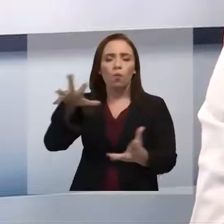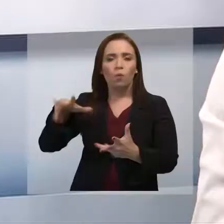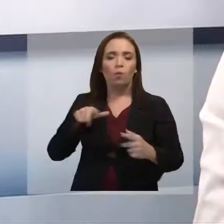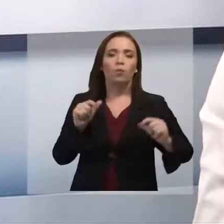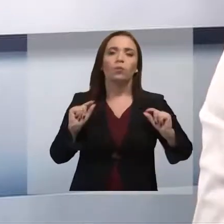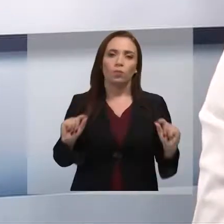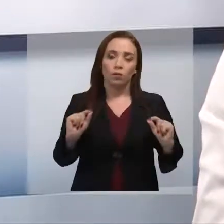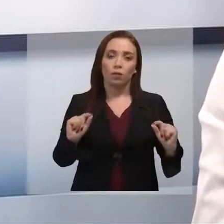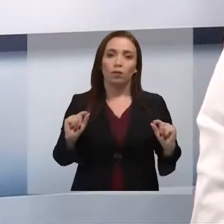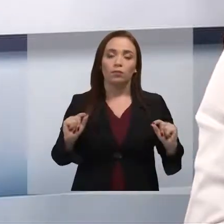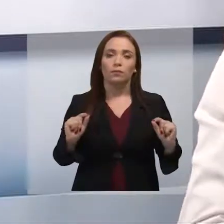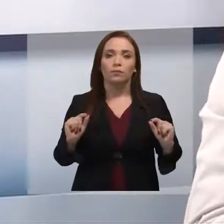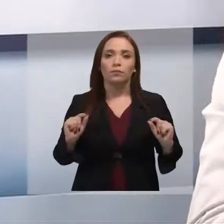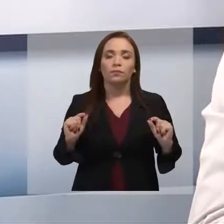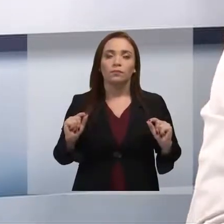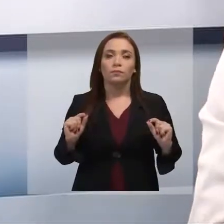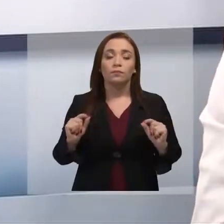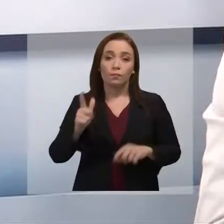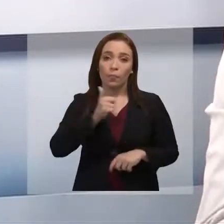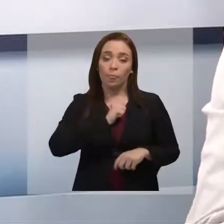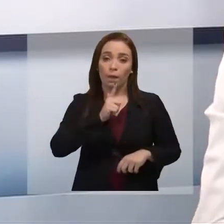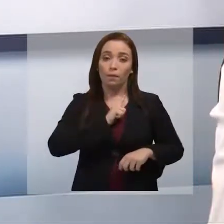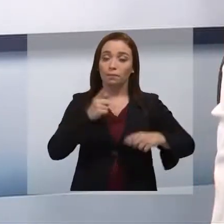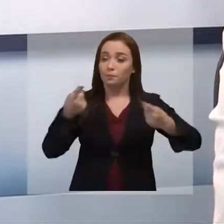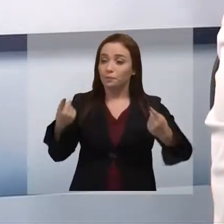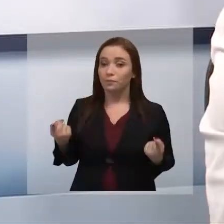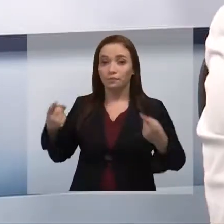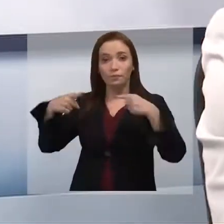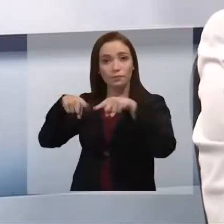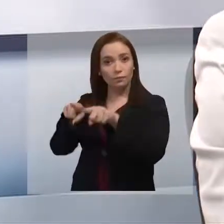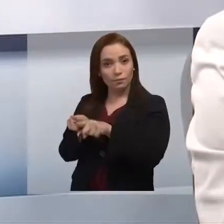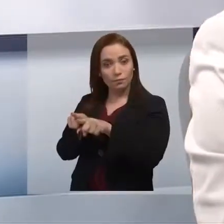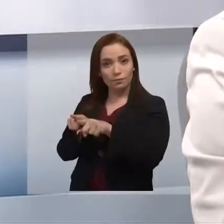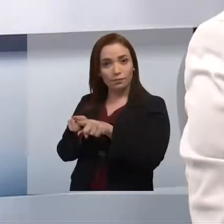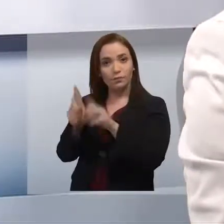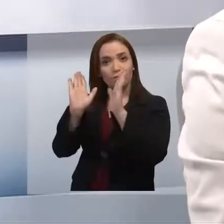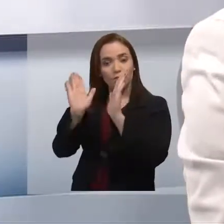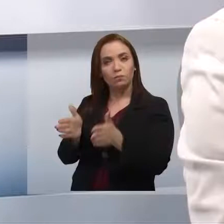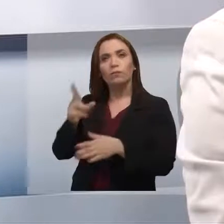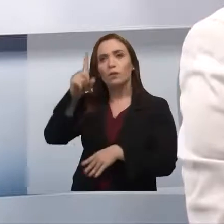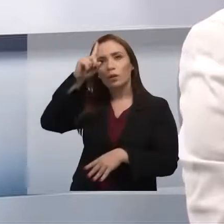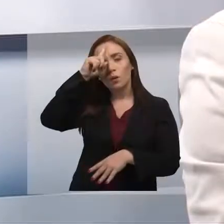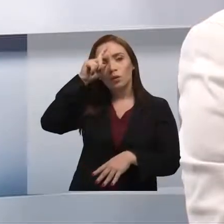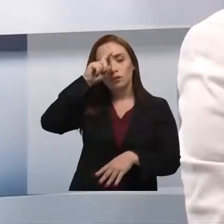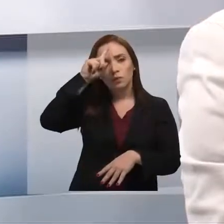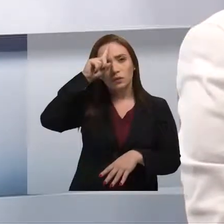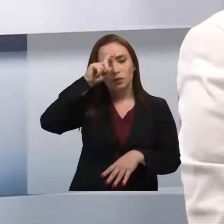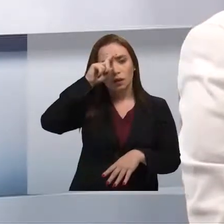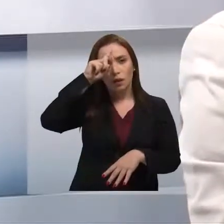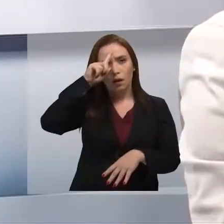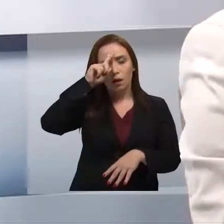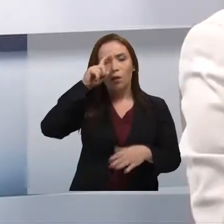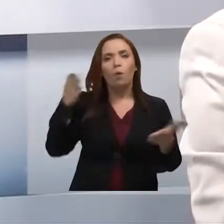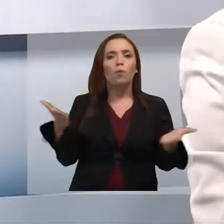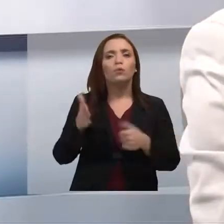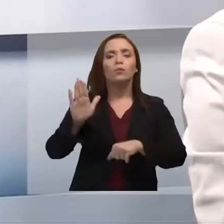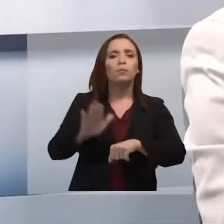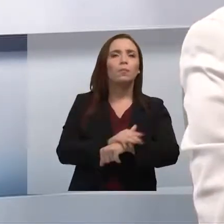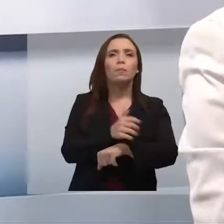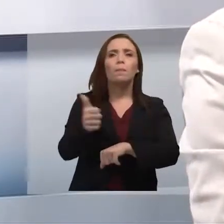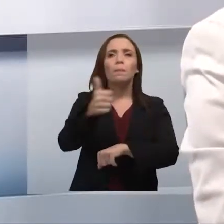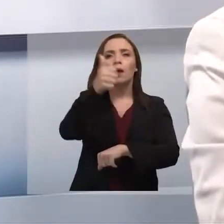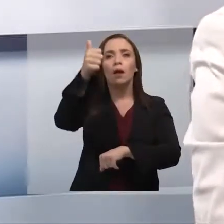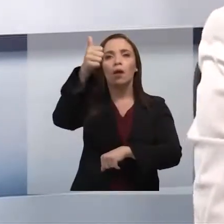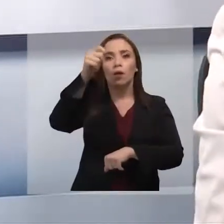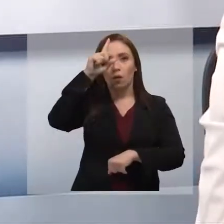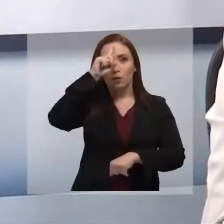mundo, quando você faz essa parceria, esse tipo de parceria, os hospitais são considerados hoje um dos melhores